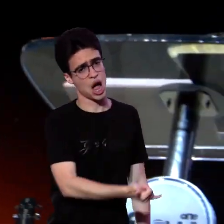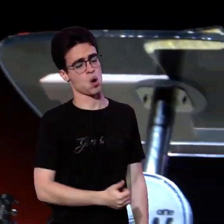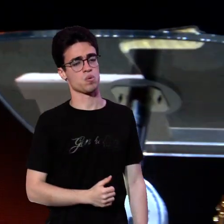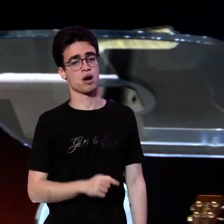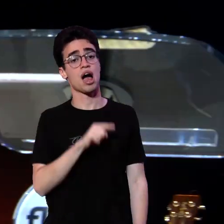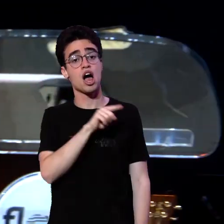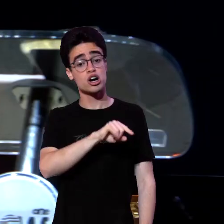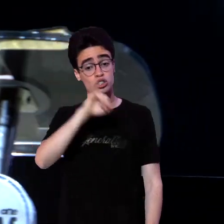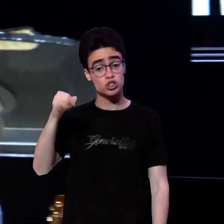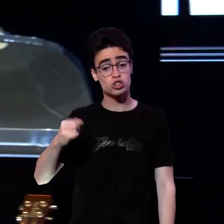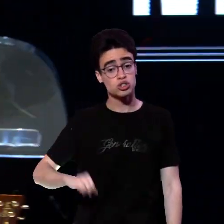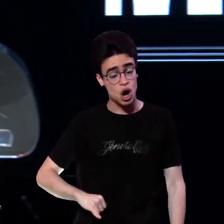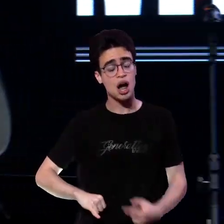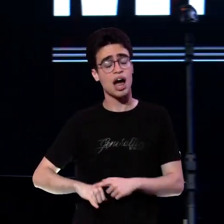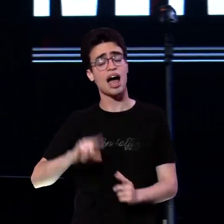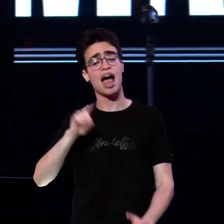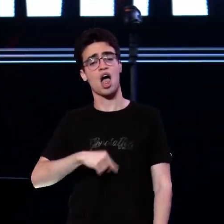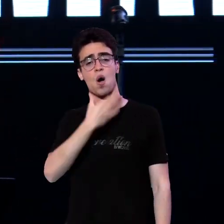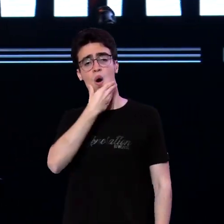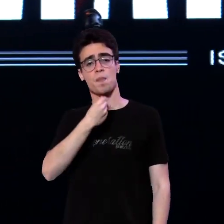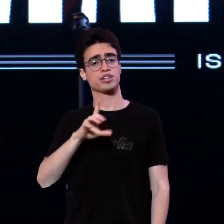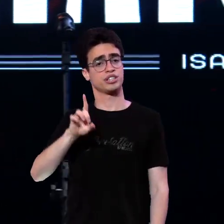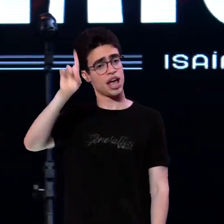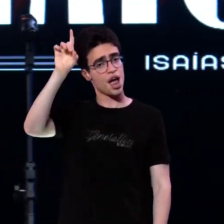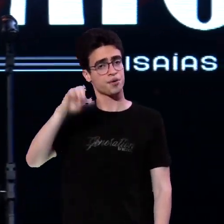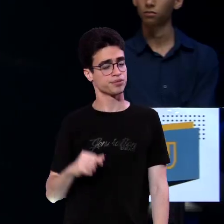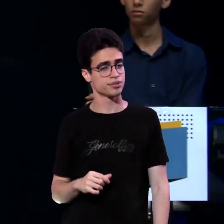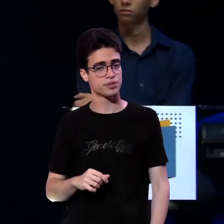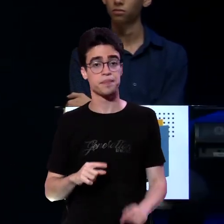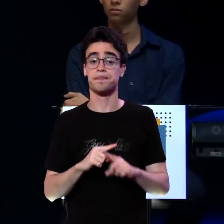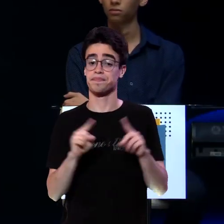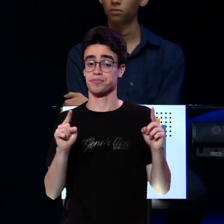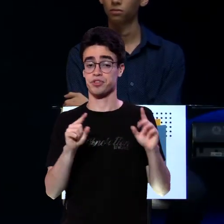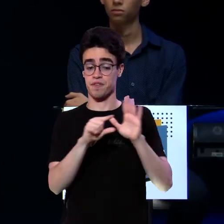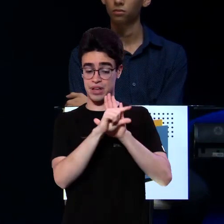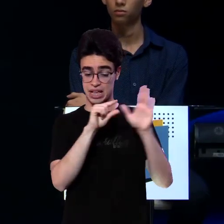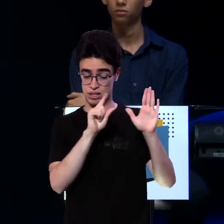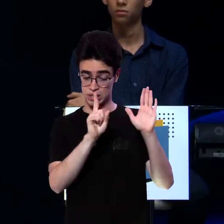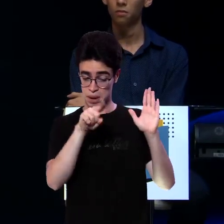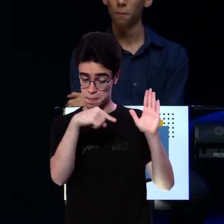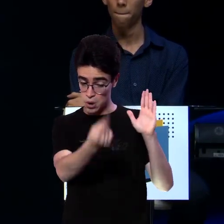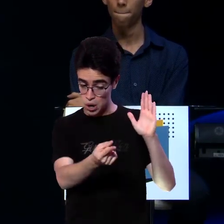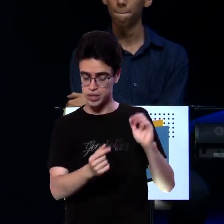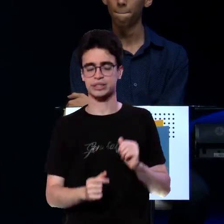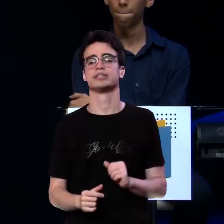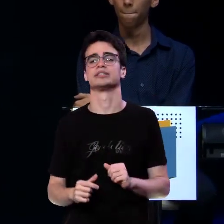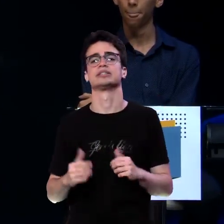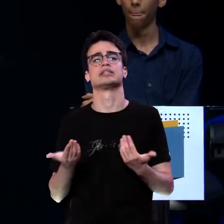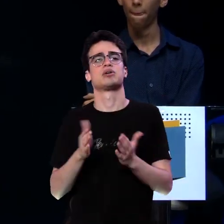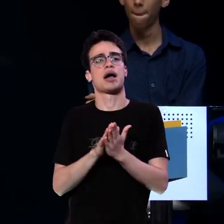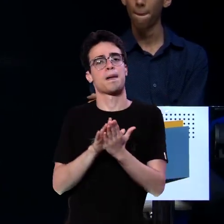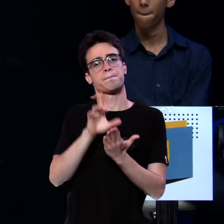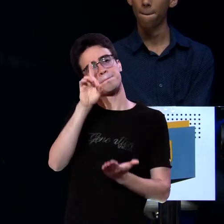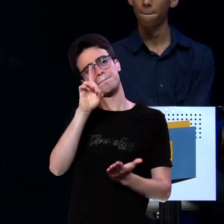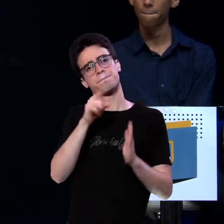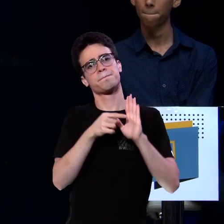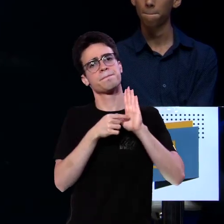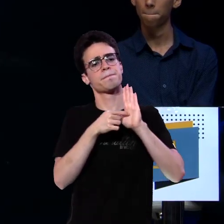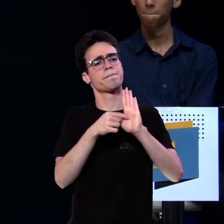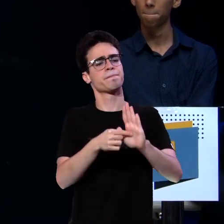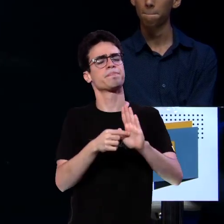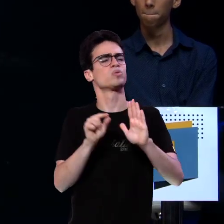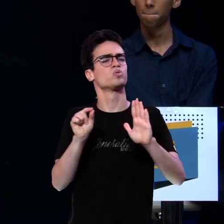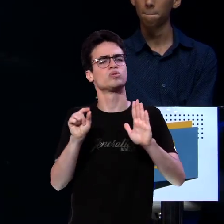um homem de Deus. Só que no versículo seguinte, a Bíblia começa a apresentar